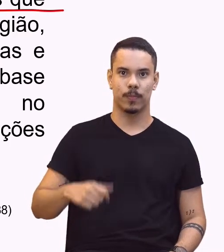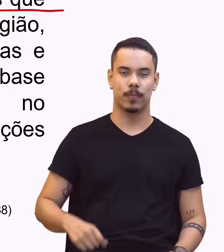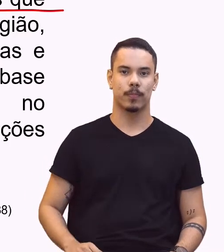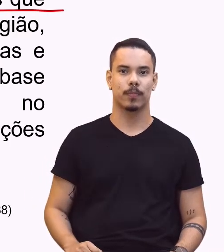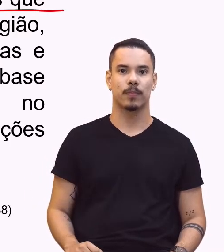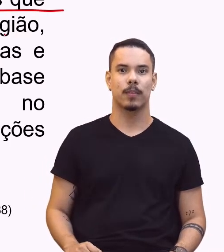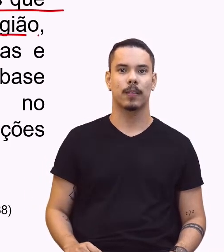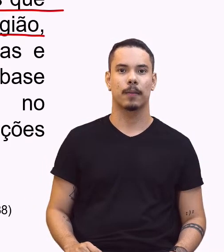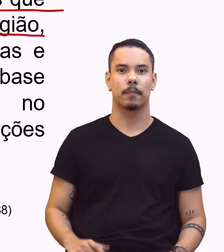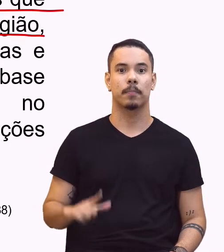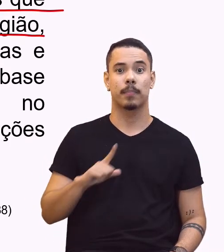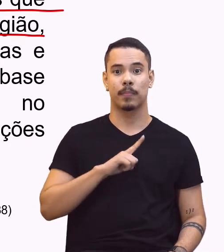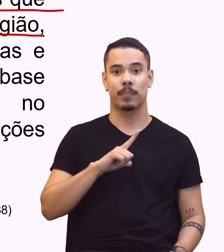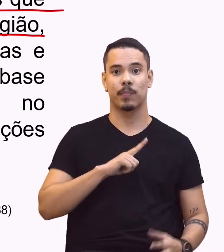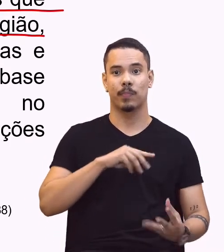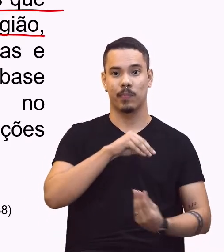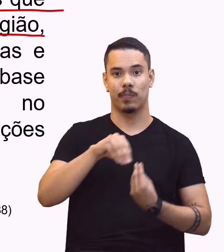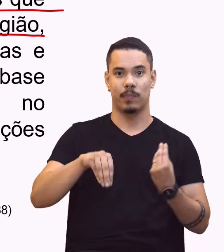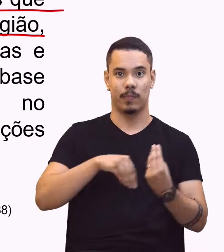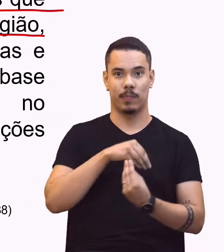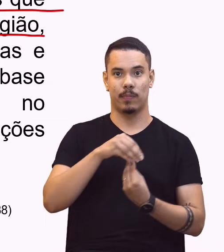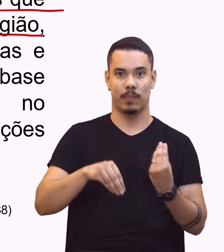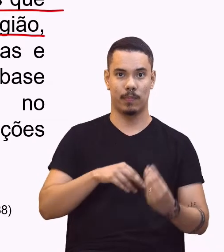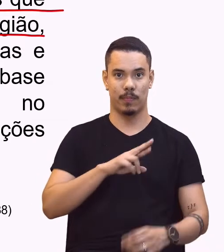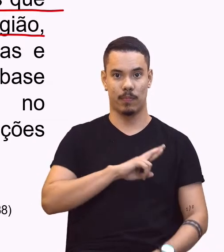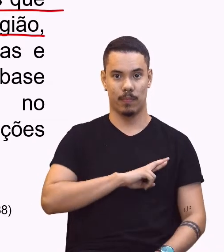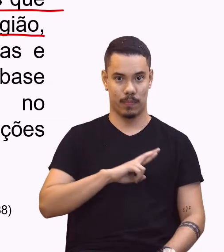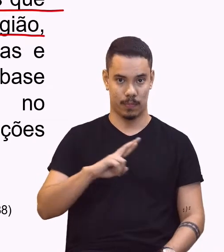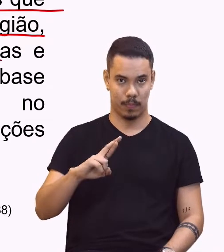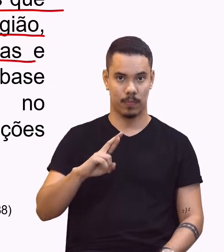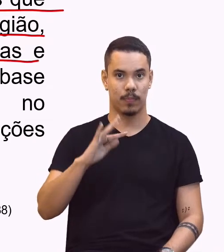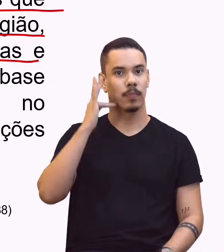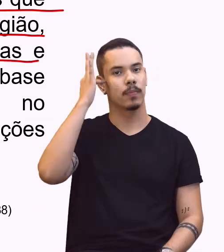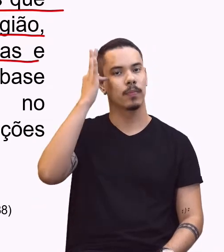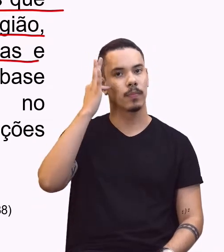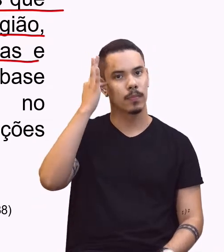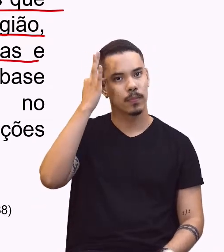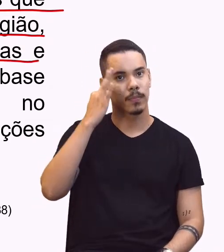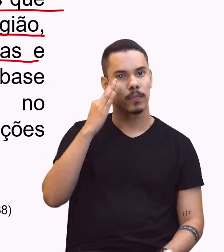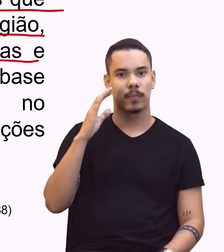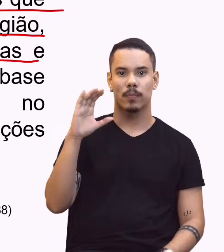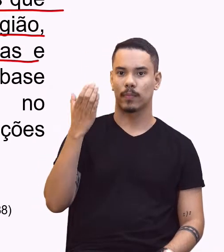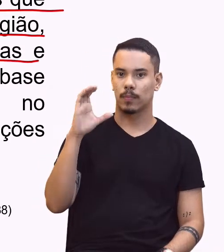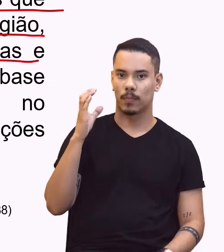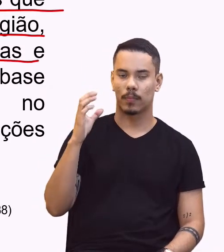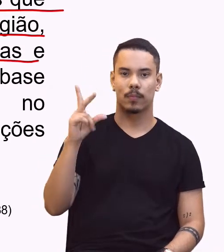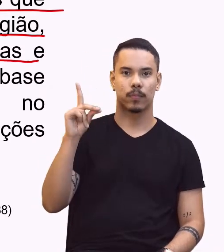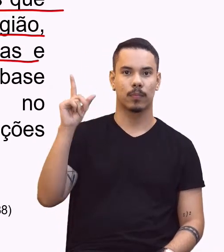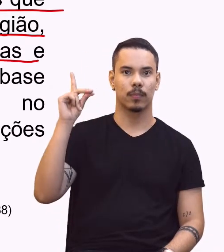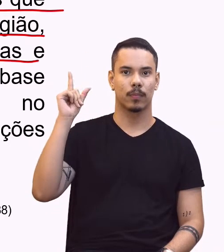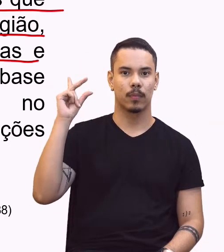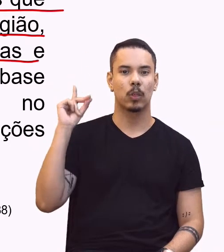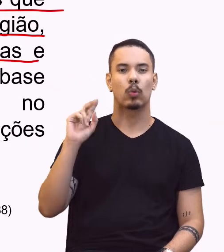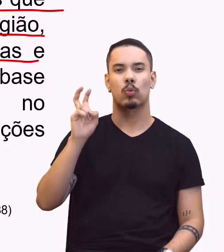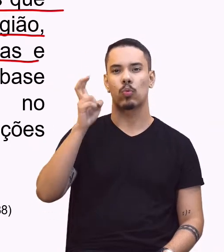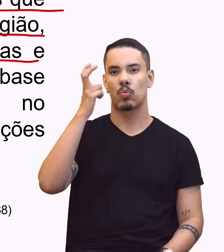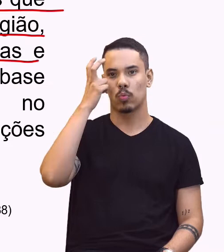vemos uma mistura de religião, de filosofia, de ciências antigas, de